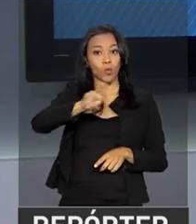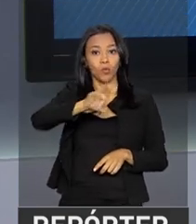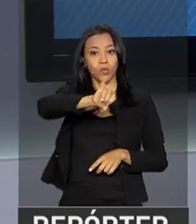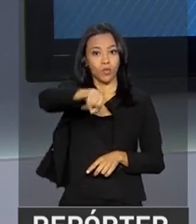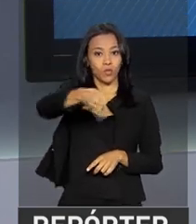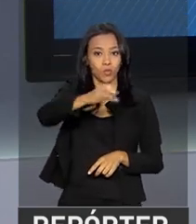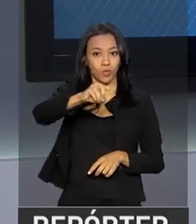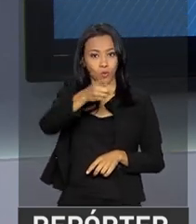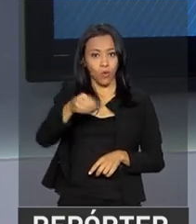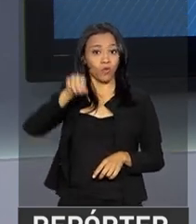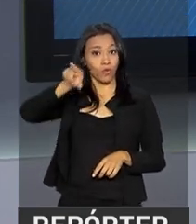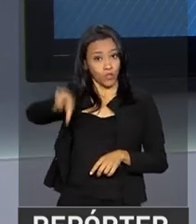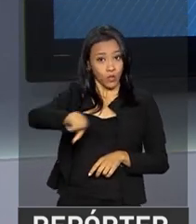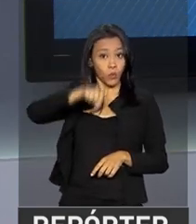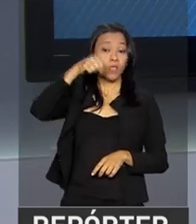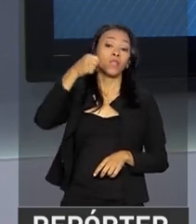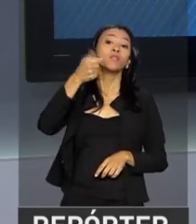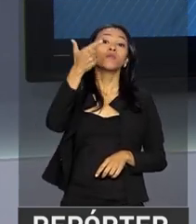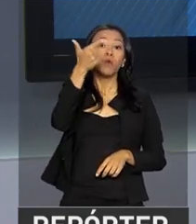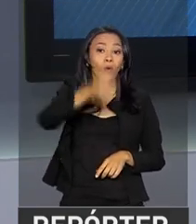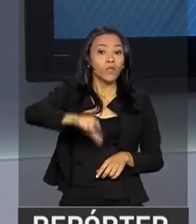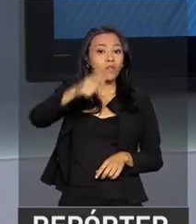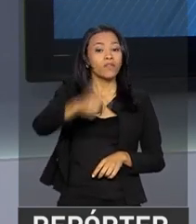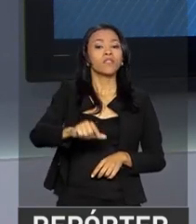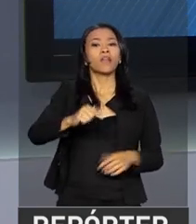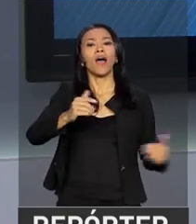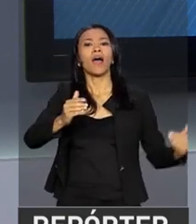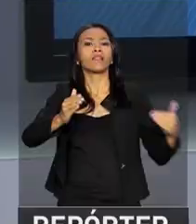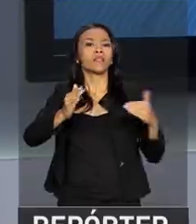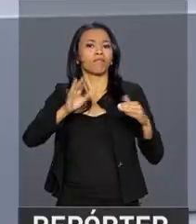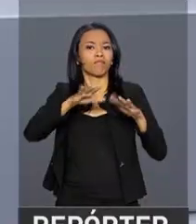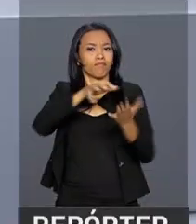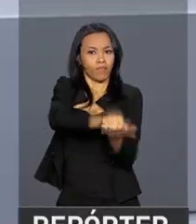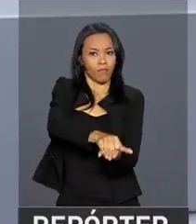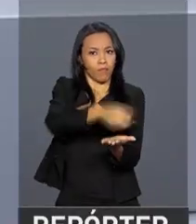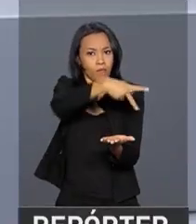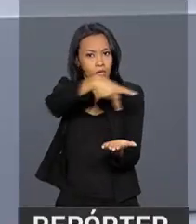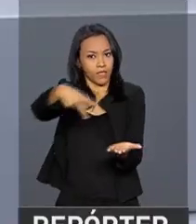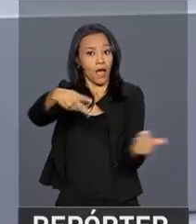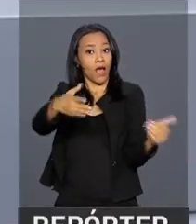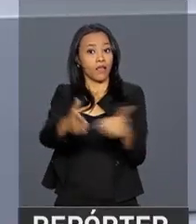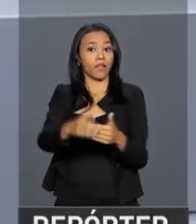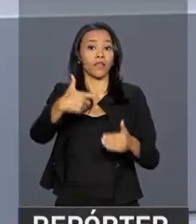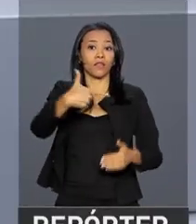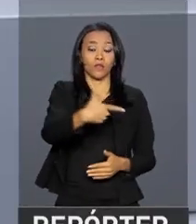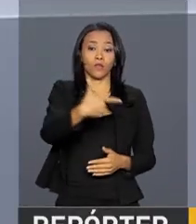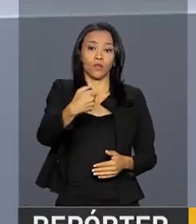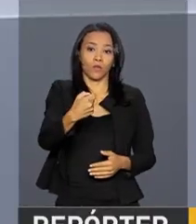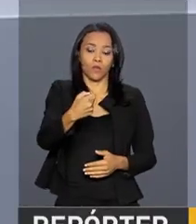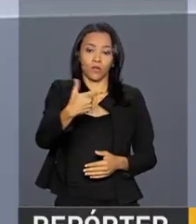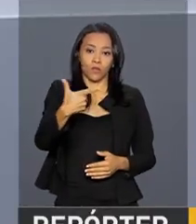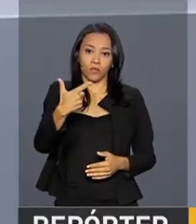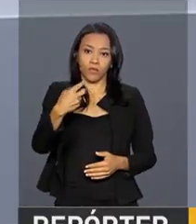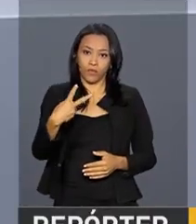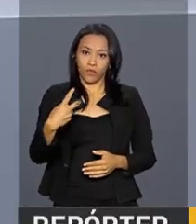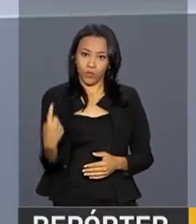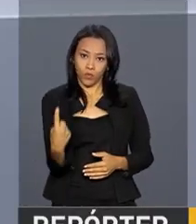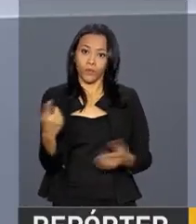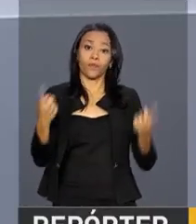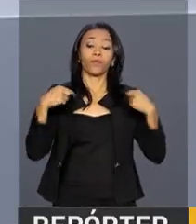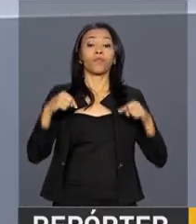foi reeleito em setembro para um mandato até 2021 ea cna premiou na noite desta segunda feira